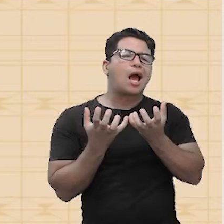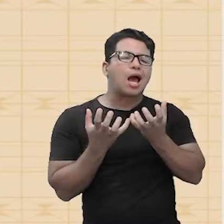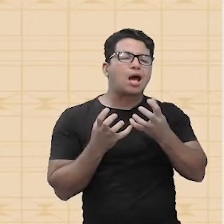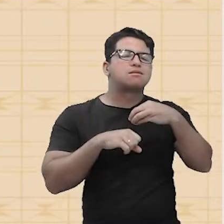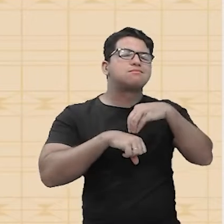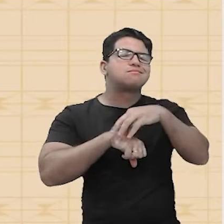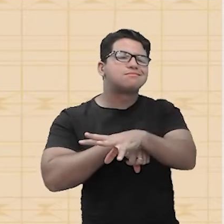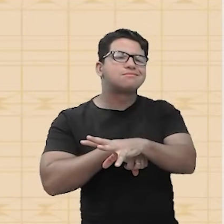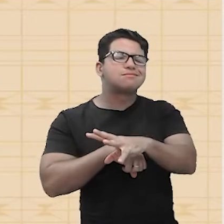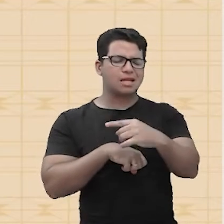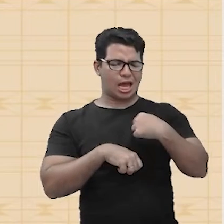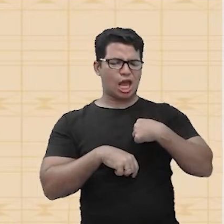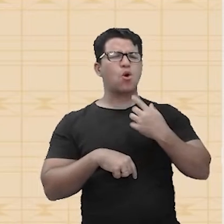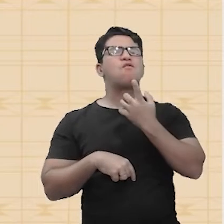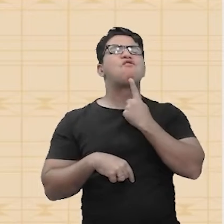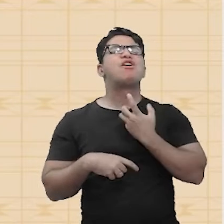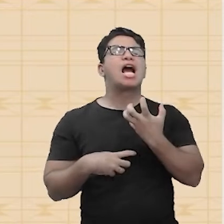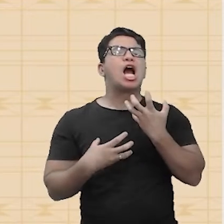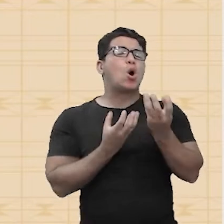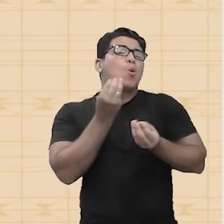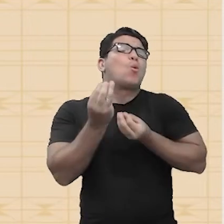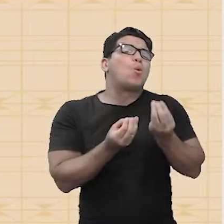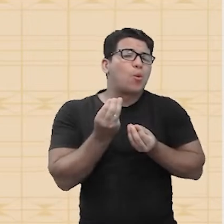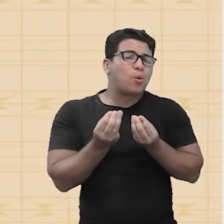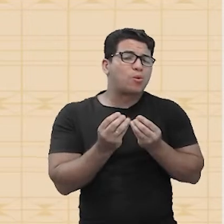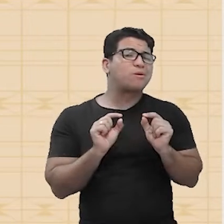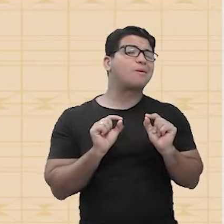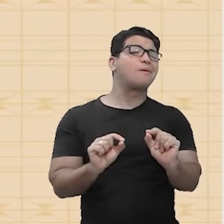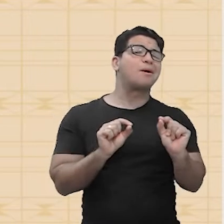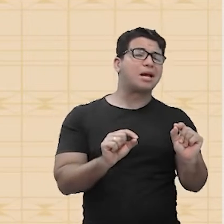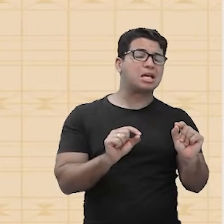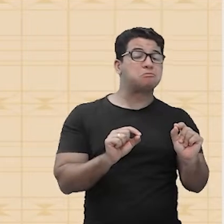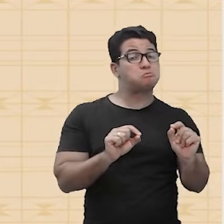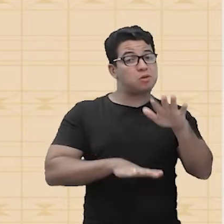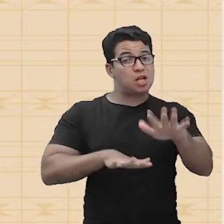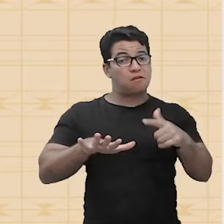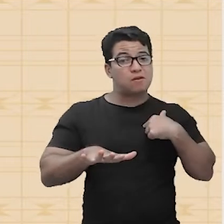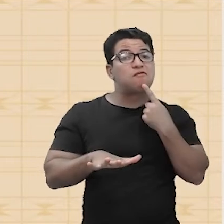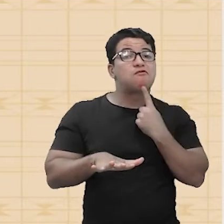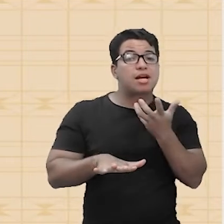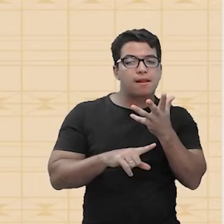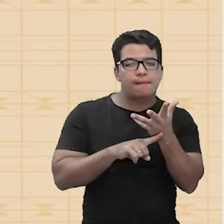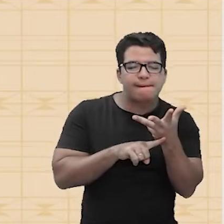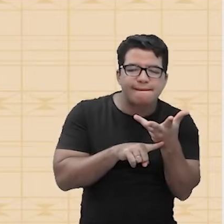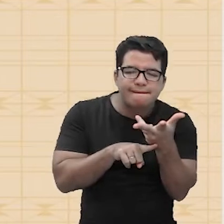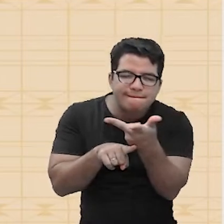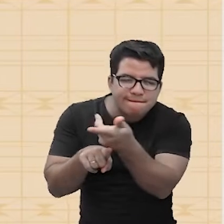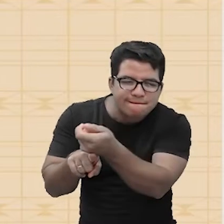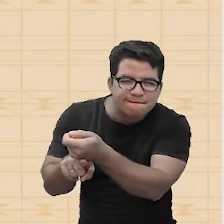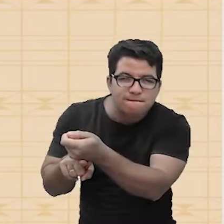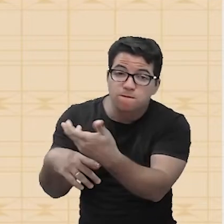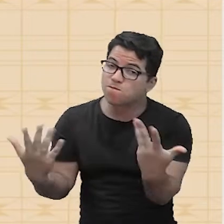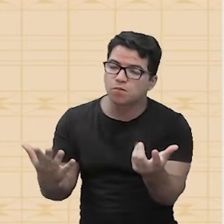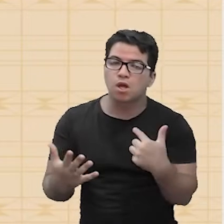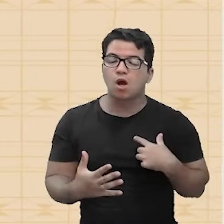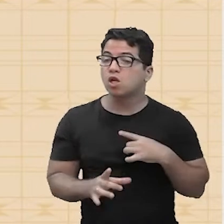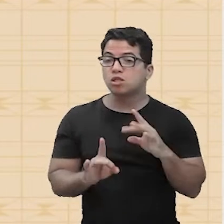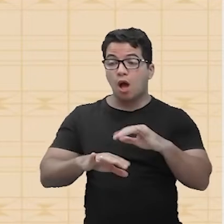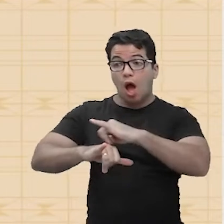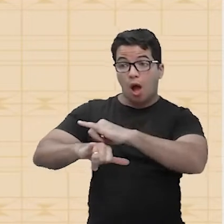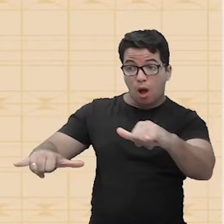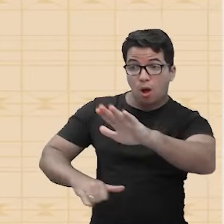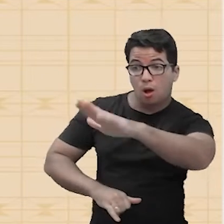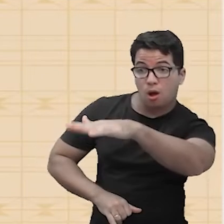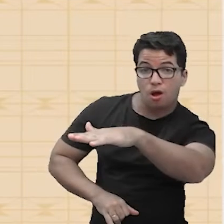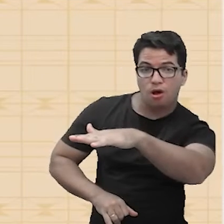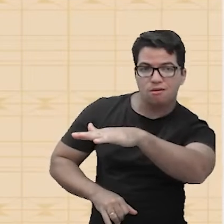interlocutor? Eu quero convencê-lo de algo? Eu quero informá-lo a respeito de algo?